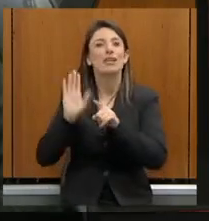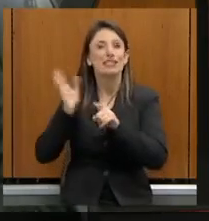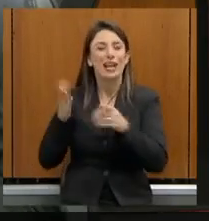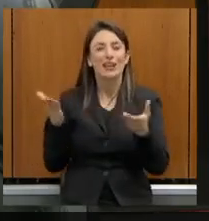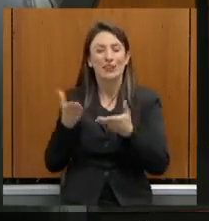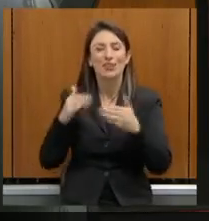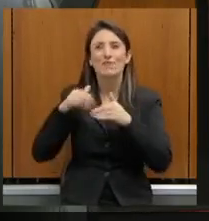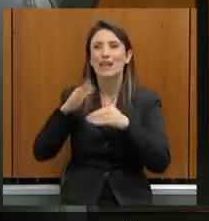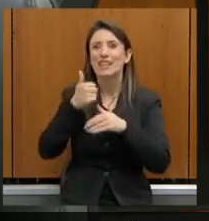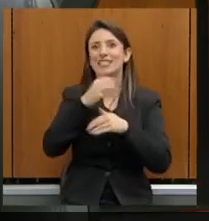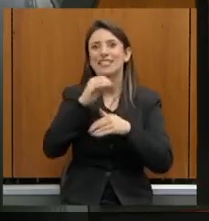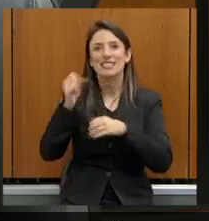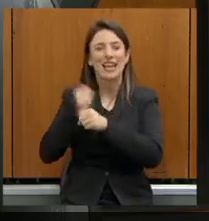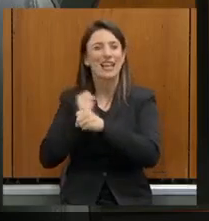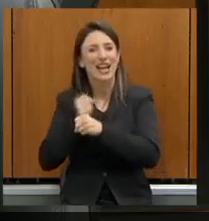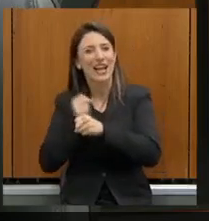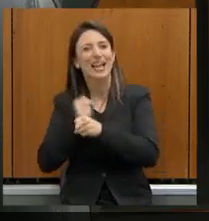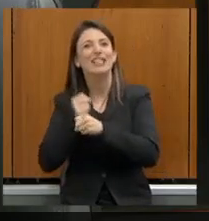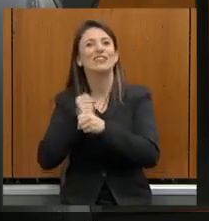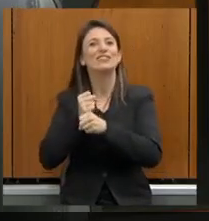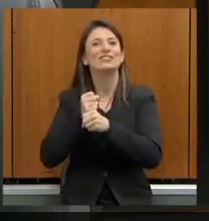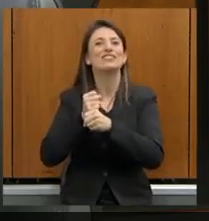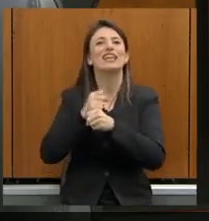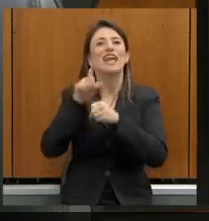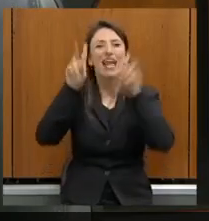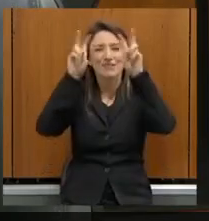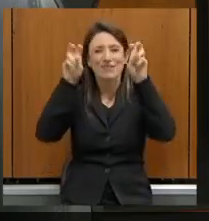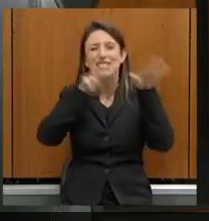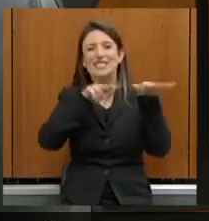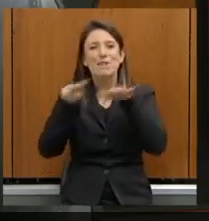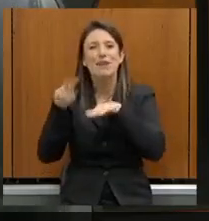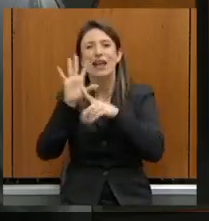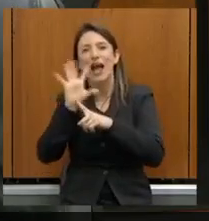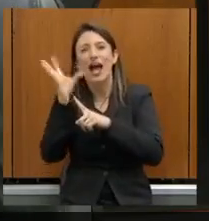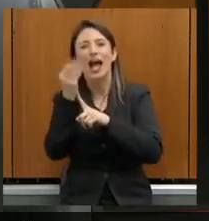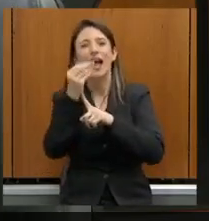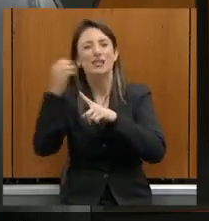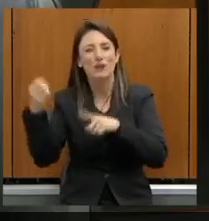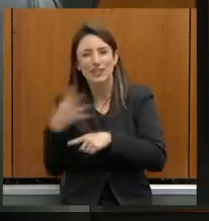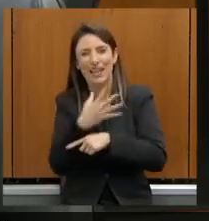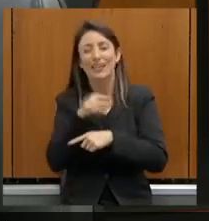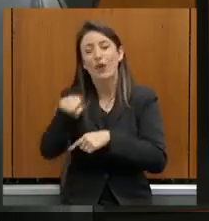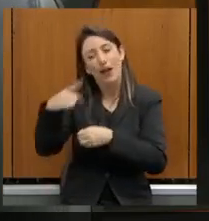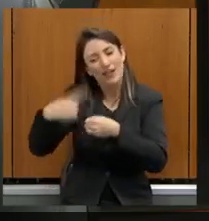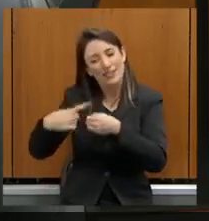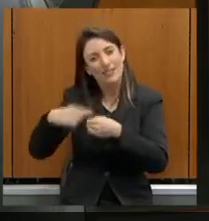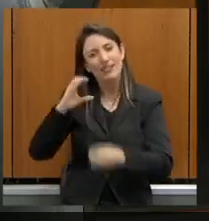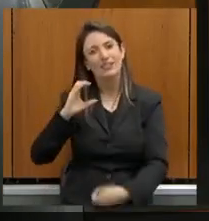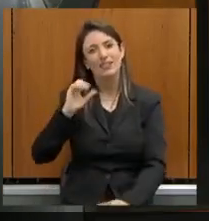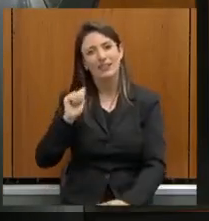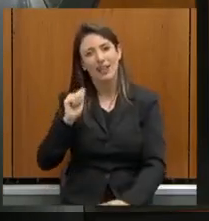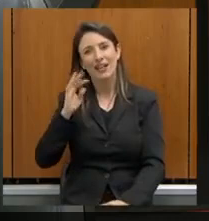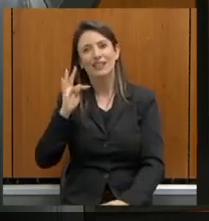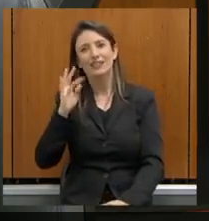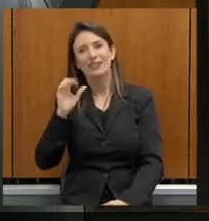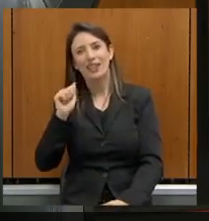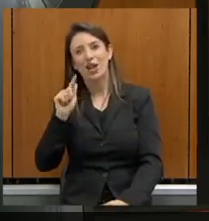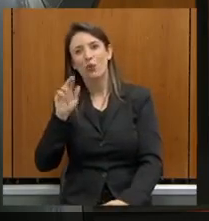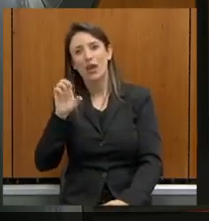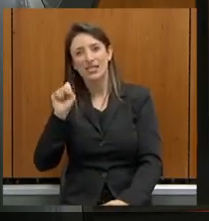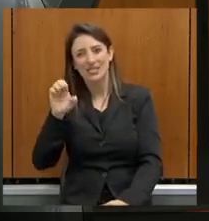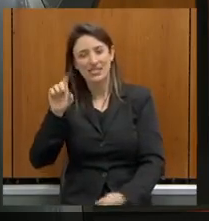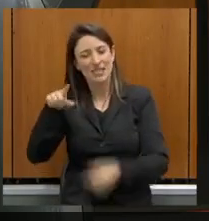é aqui nessa linha da 040 e Cataguases aí é fundamental para a modernidade.